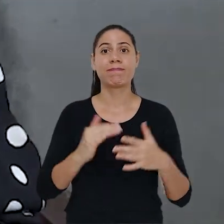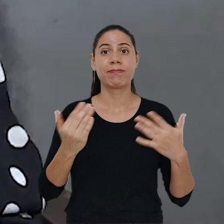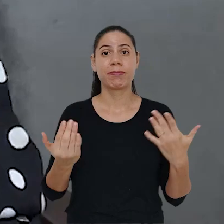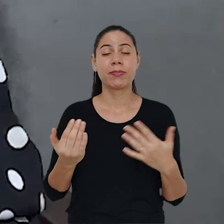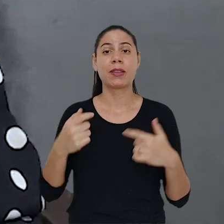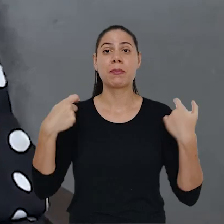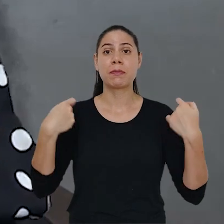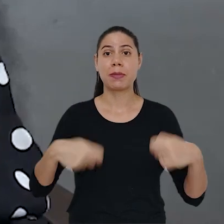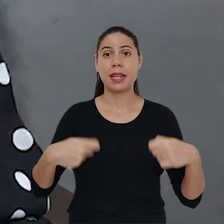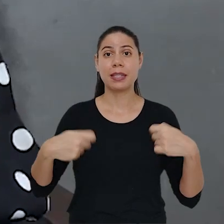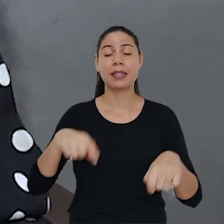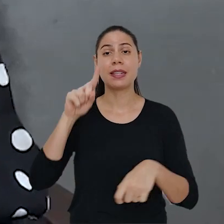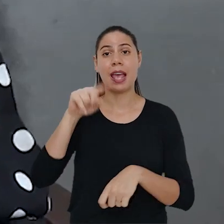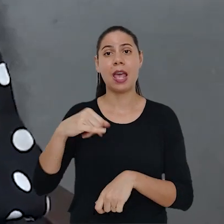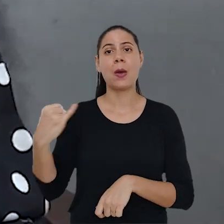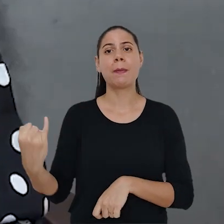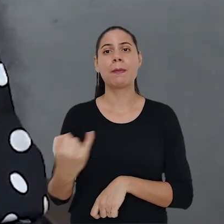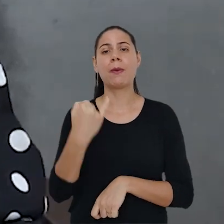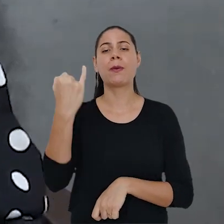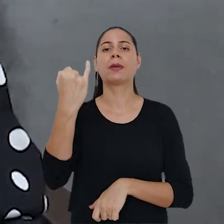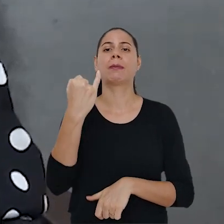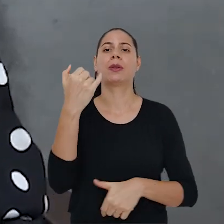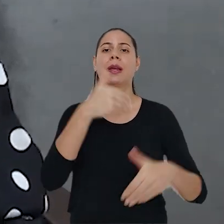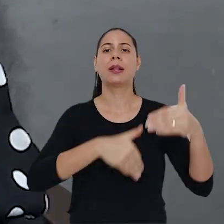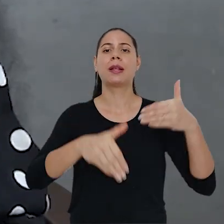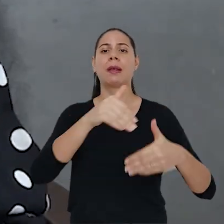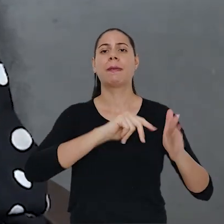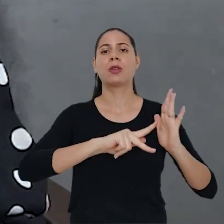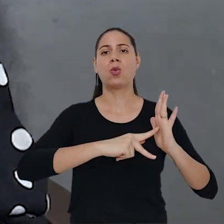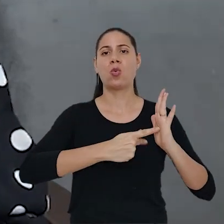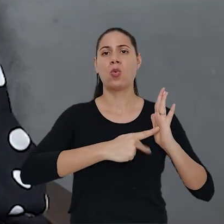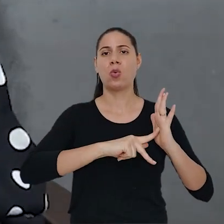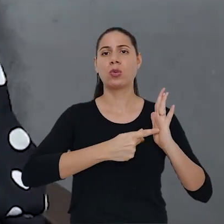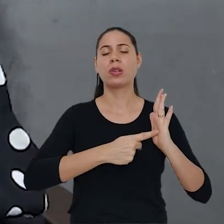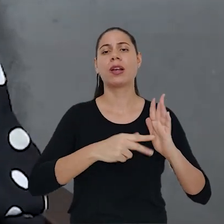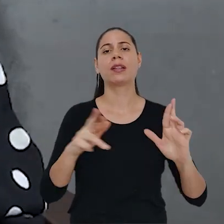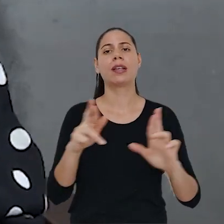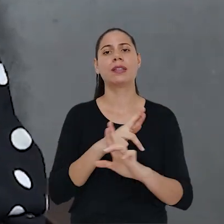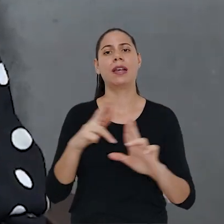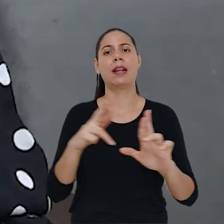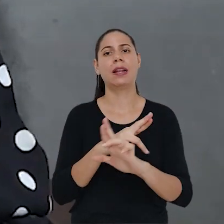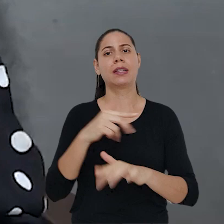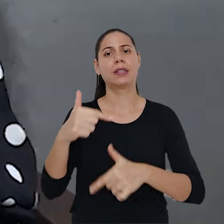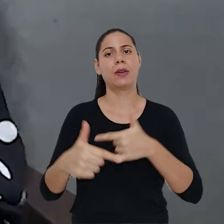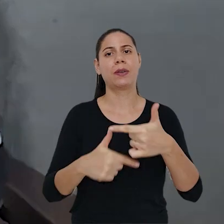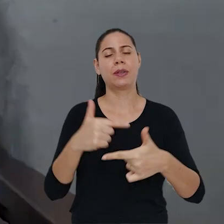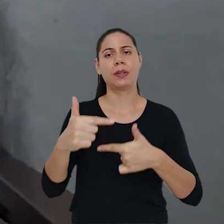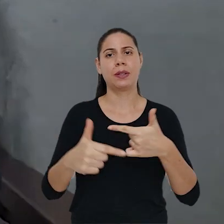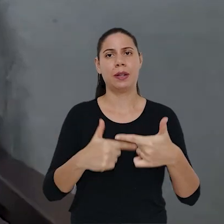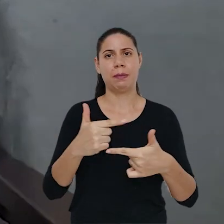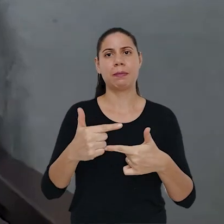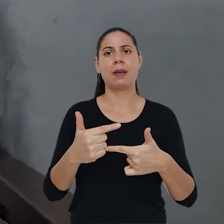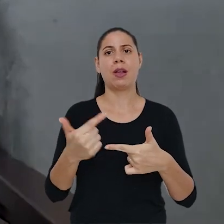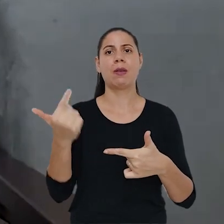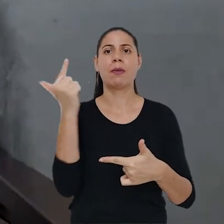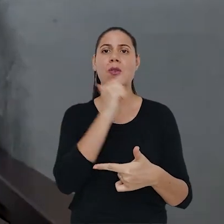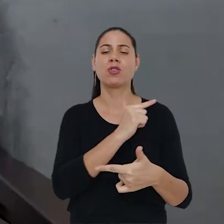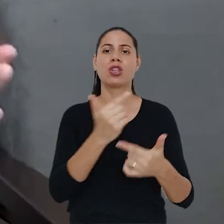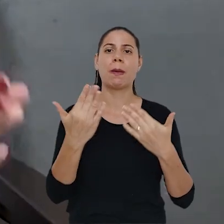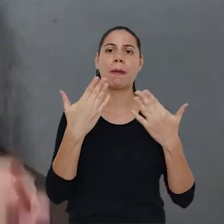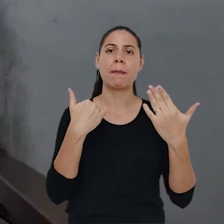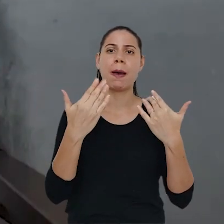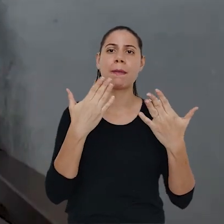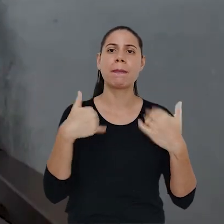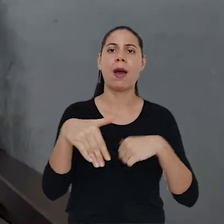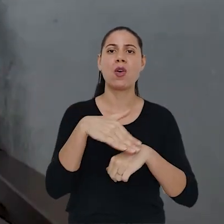é importante a participação dos sindicatos nessa relação laboral. Cria-se um canal de diálogo entre